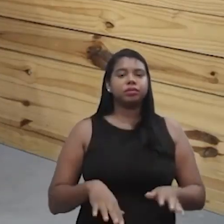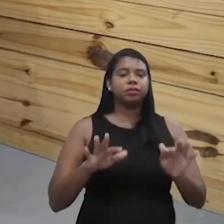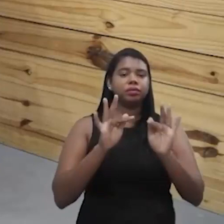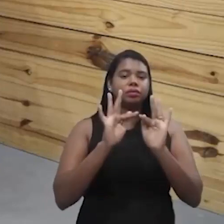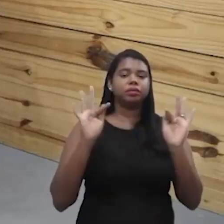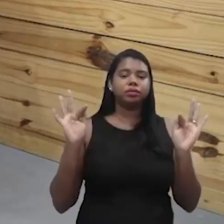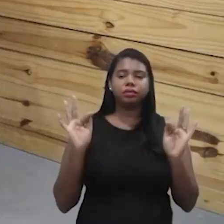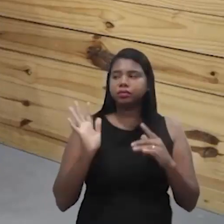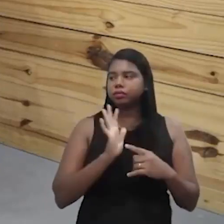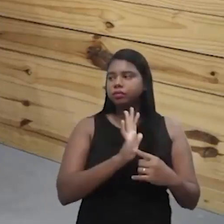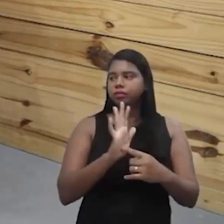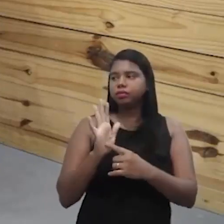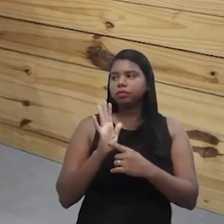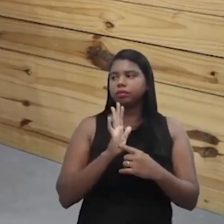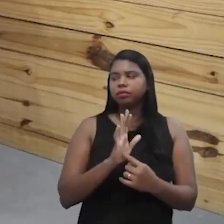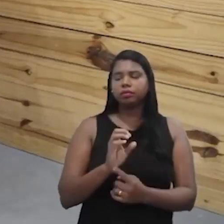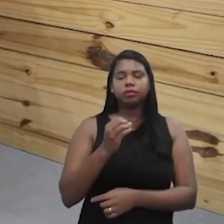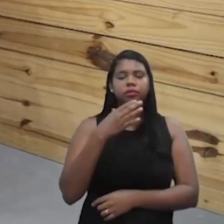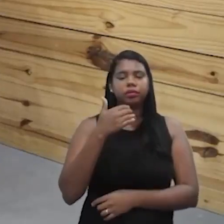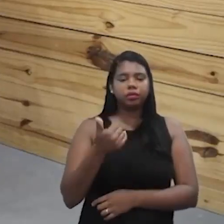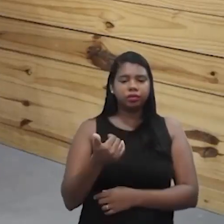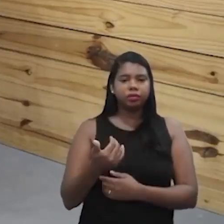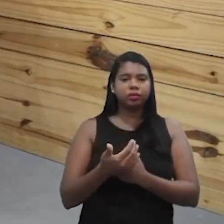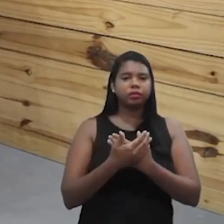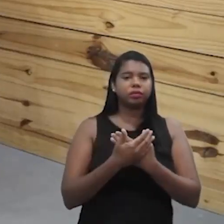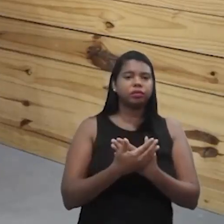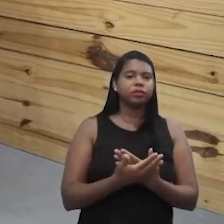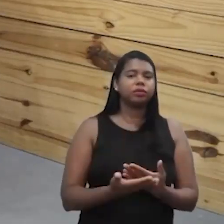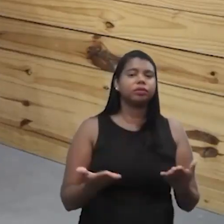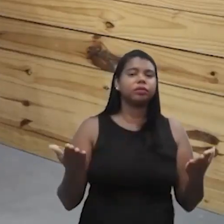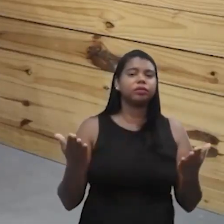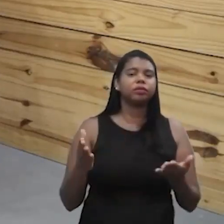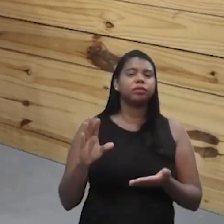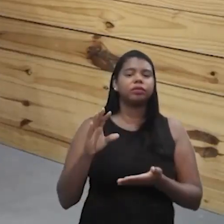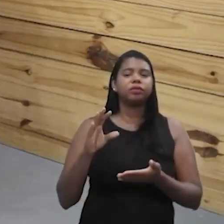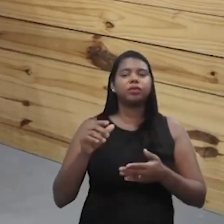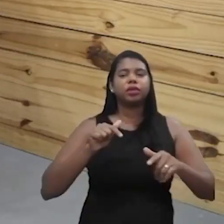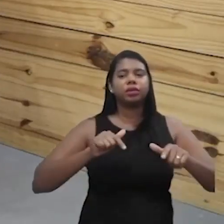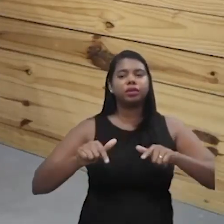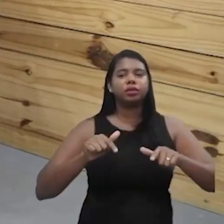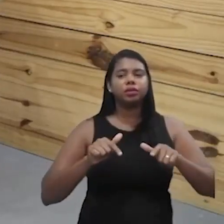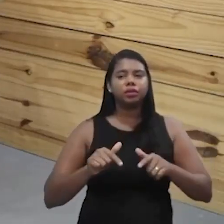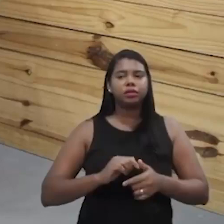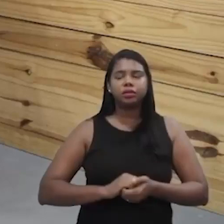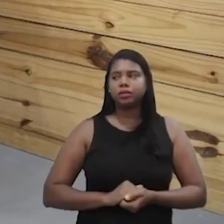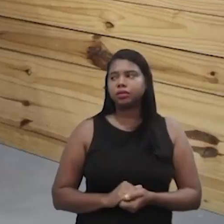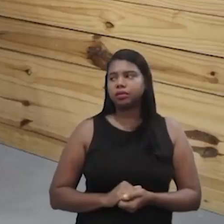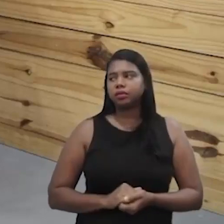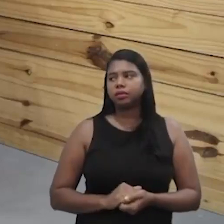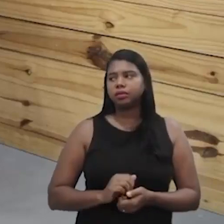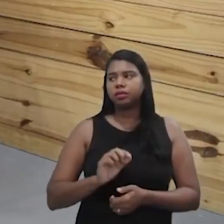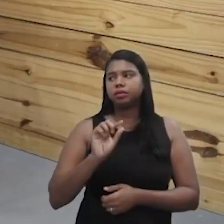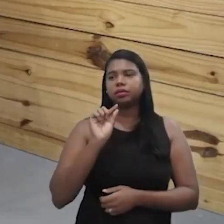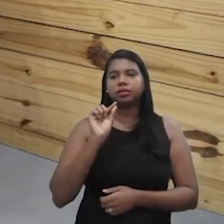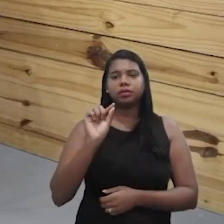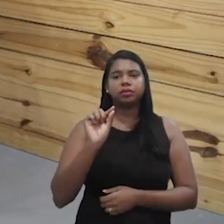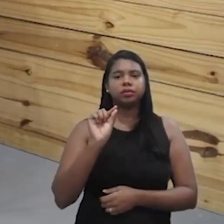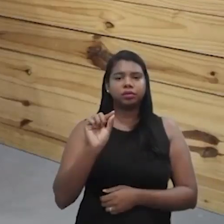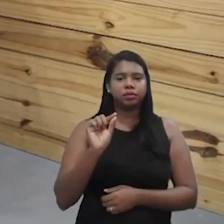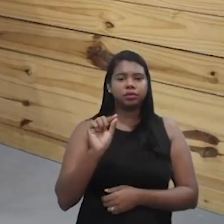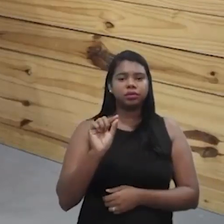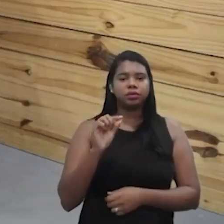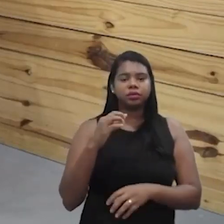uma atividade muito bem recebida dentro do mercado de trabalho e que, claro,